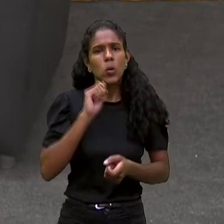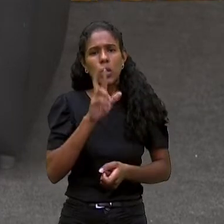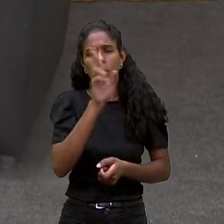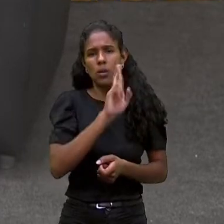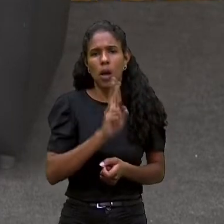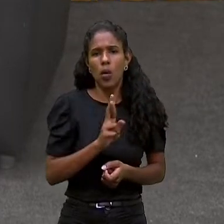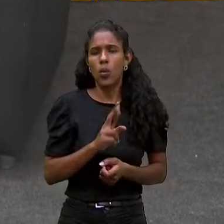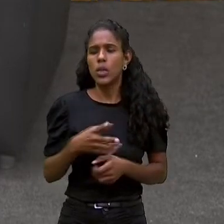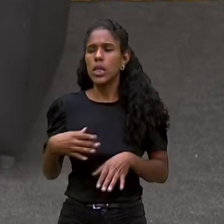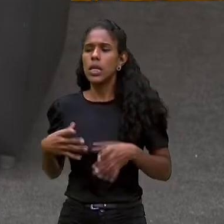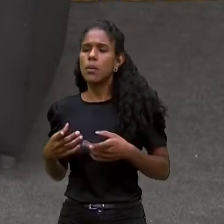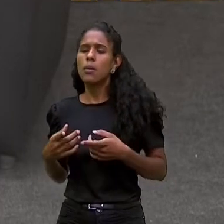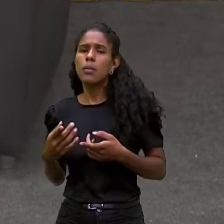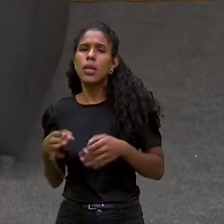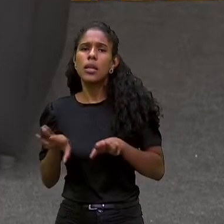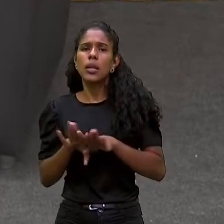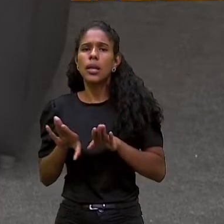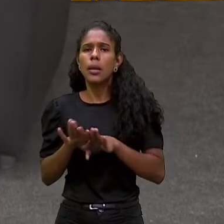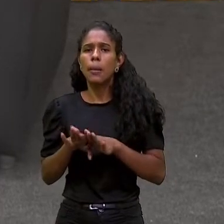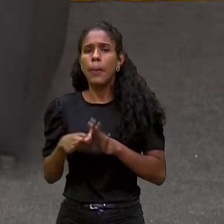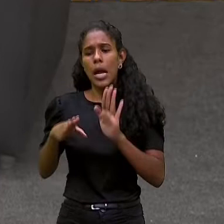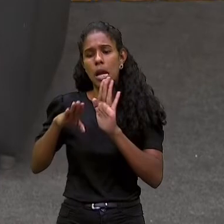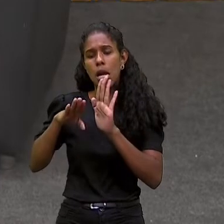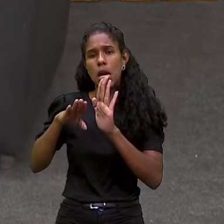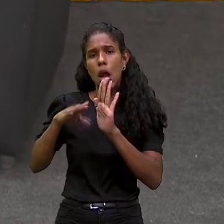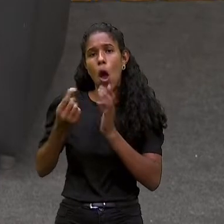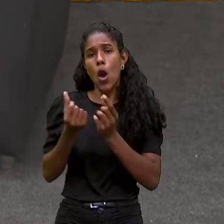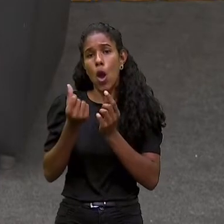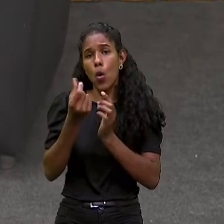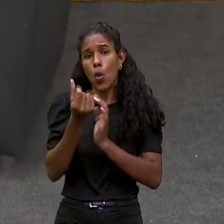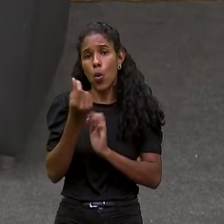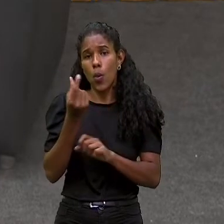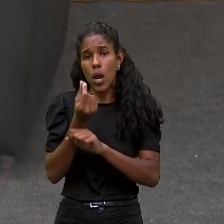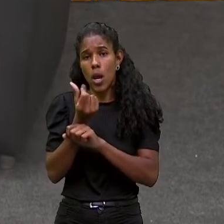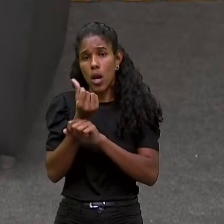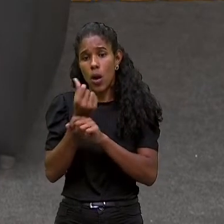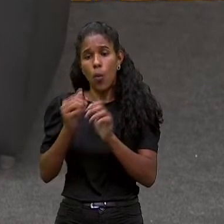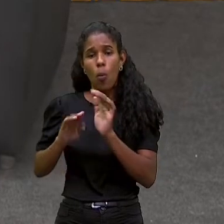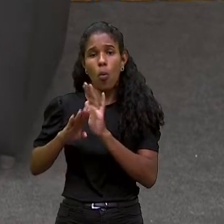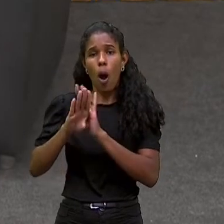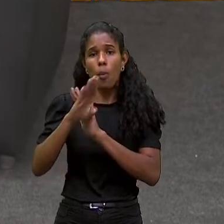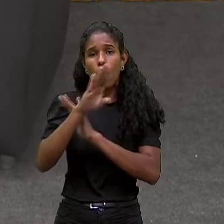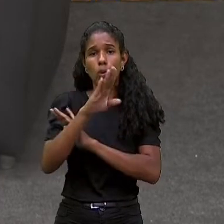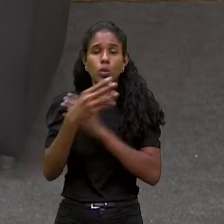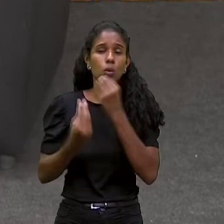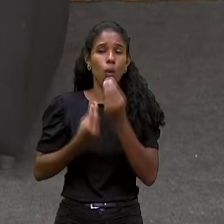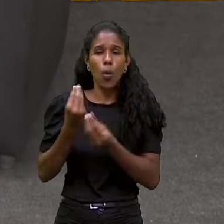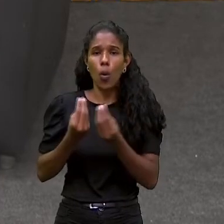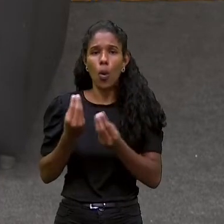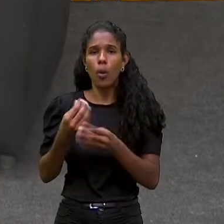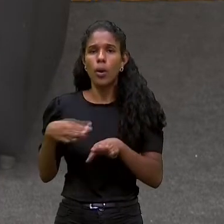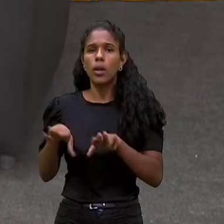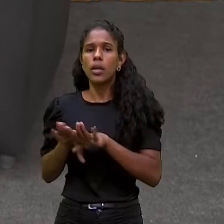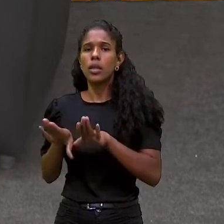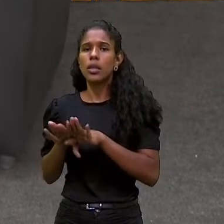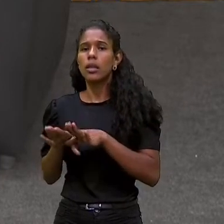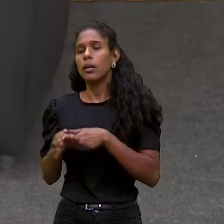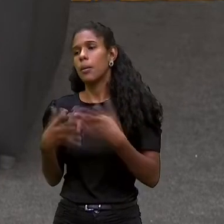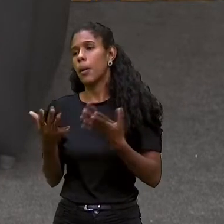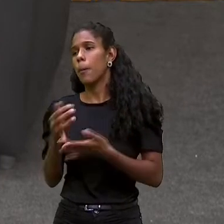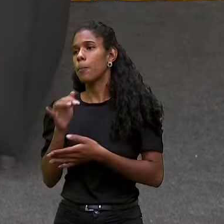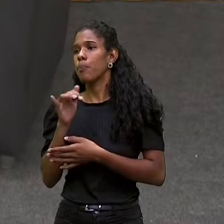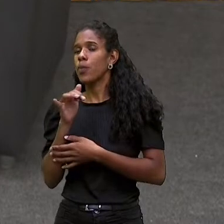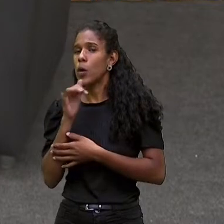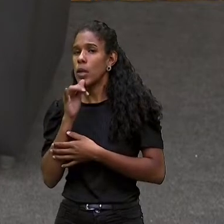se produz maçãs, por exemplo, e que elas competem, né, a produtividade lá compete com a produtividade